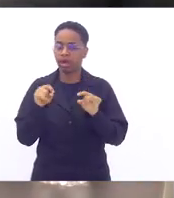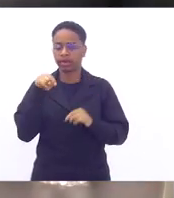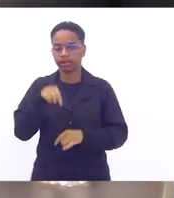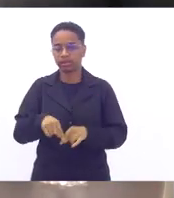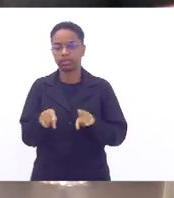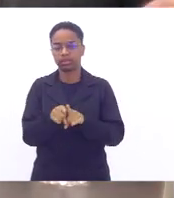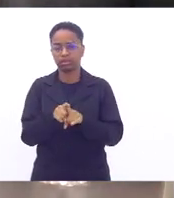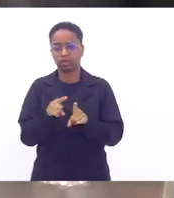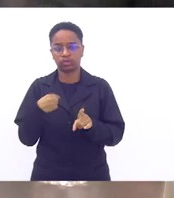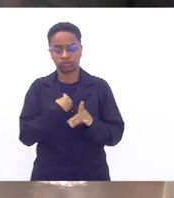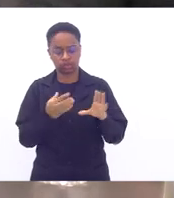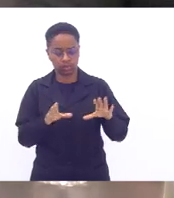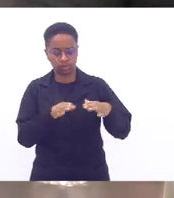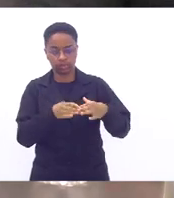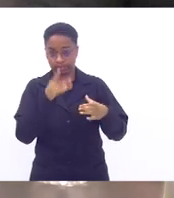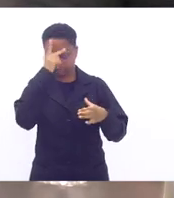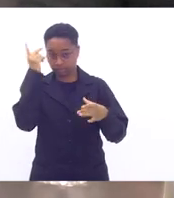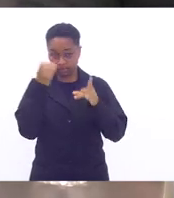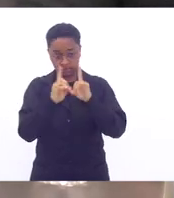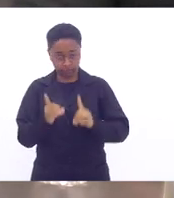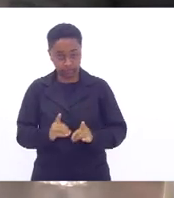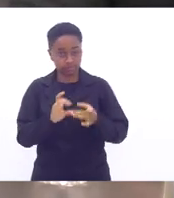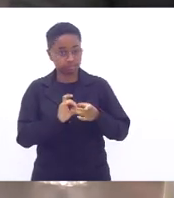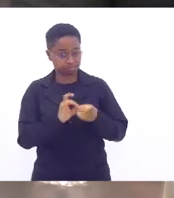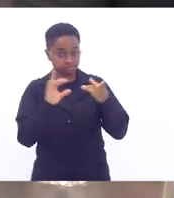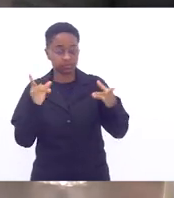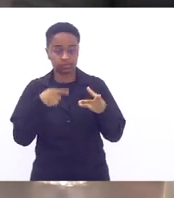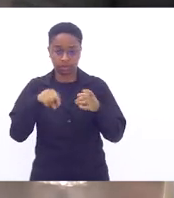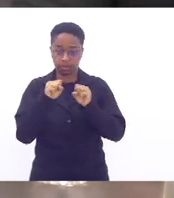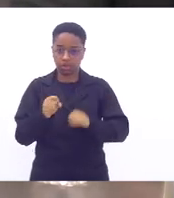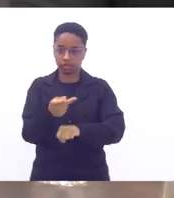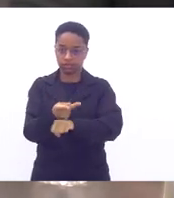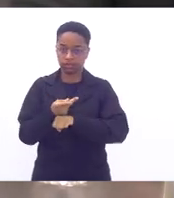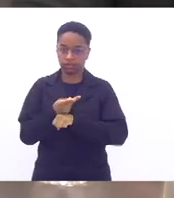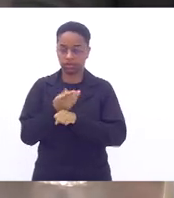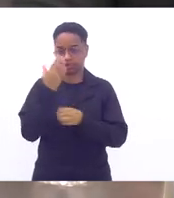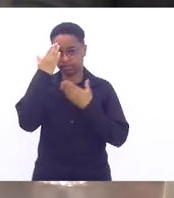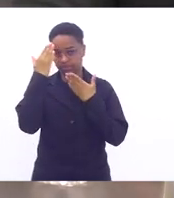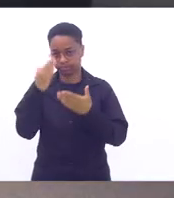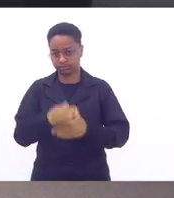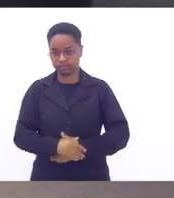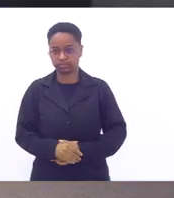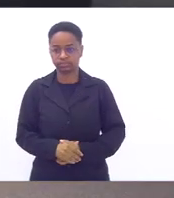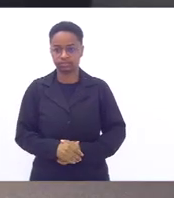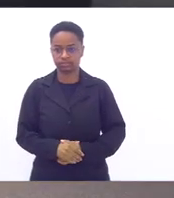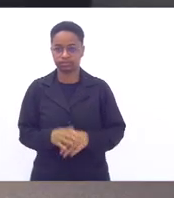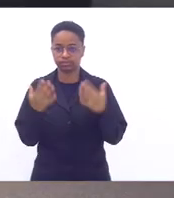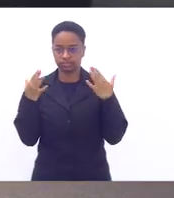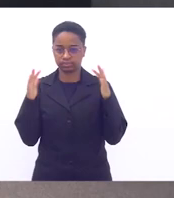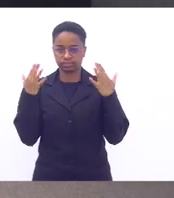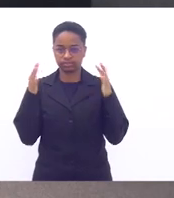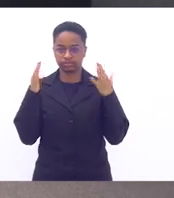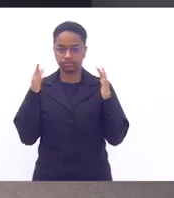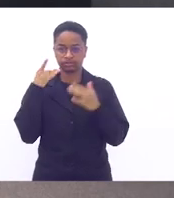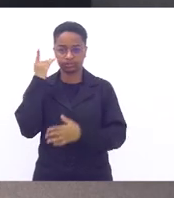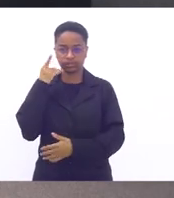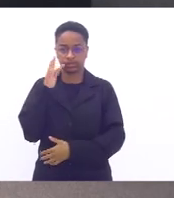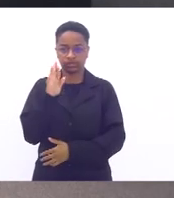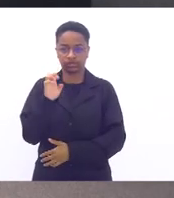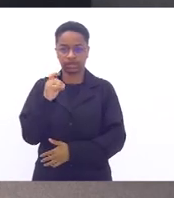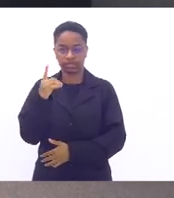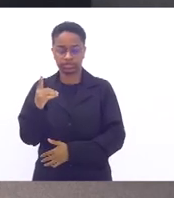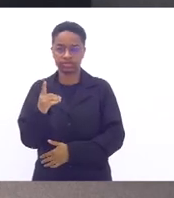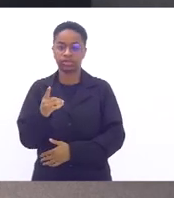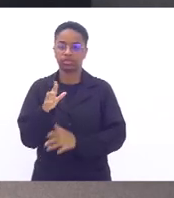coloca também a nossa Comissão da pessoa com deficiência à disposição para todos muito obrigado obrigado Pacheco pelo grande